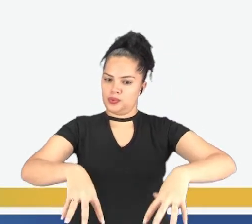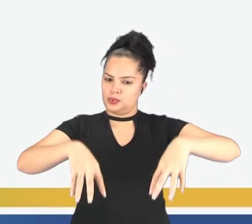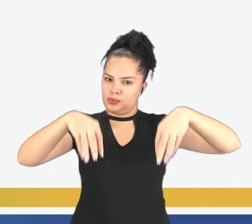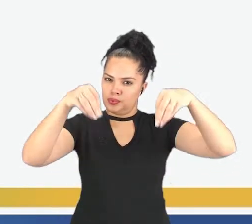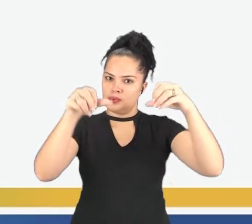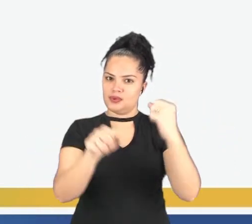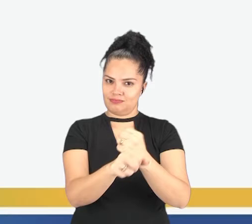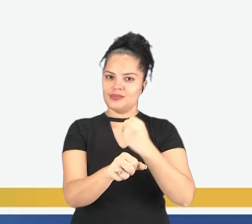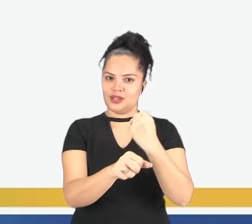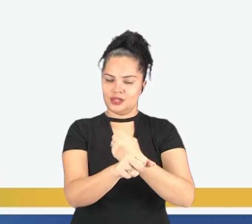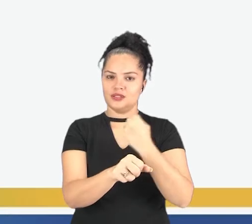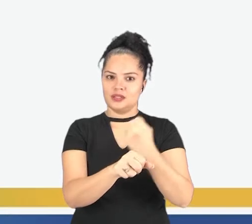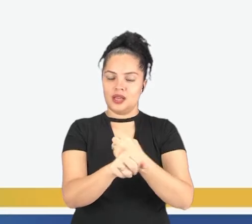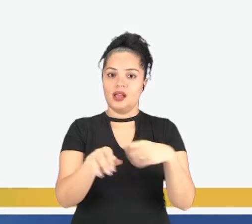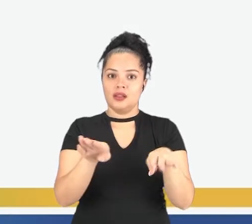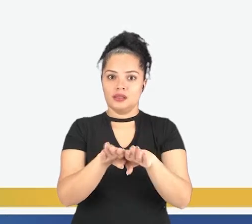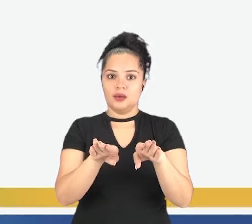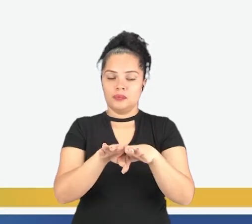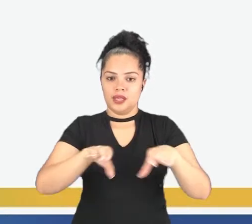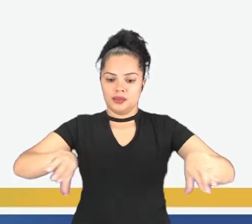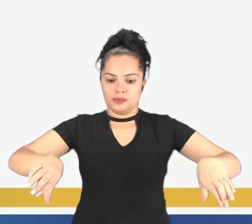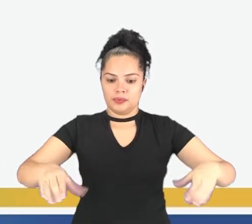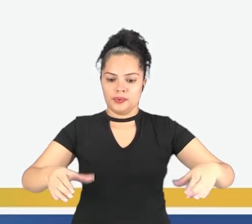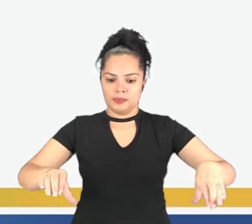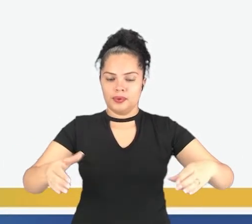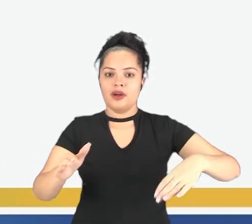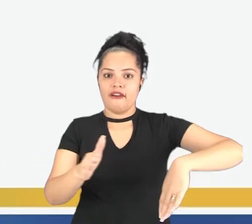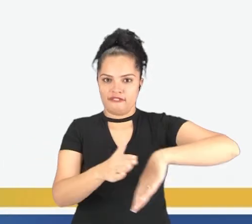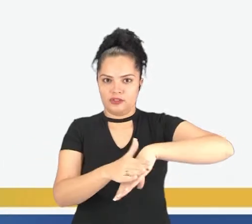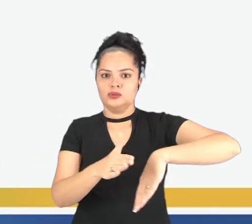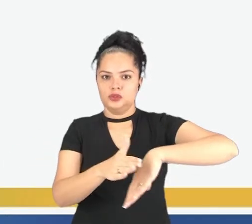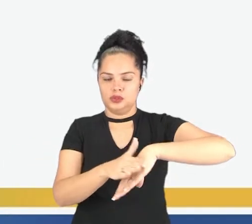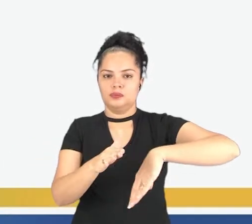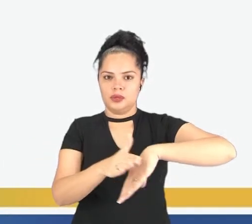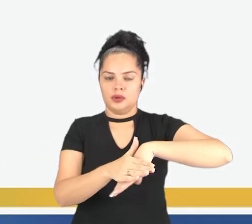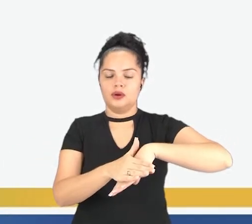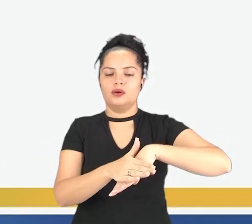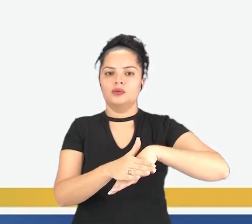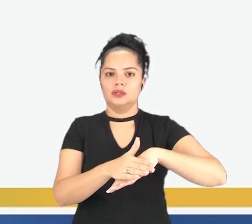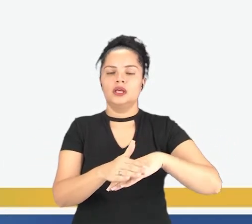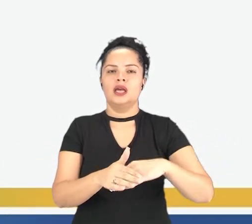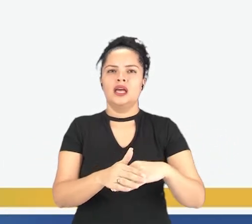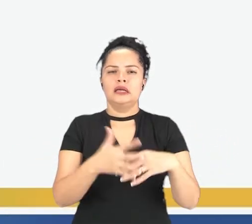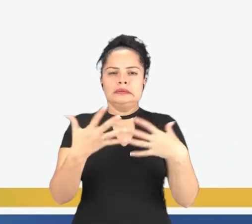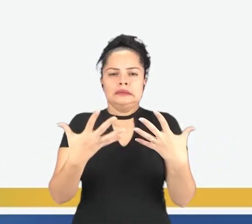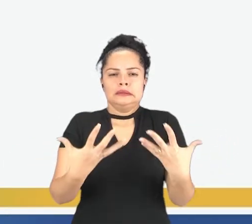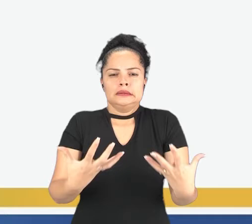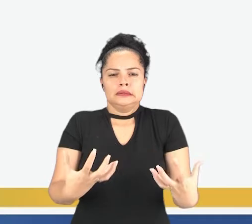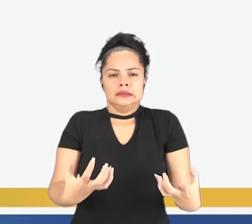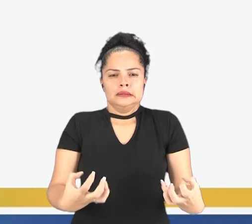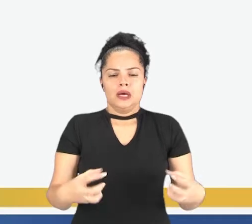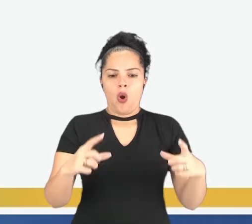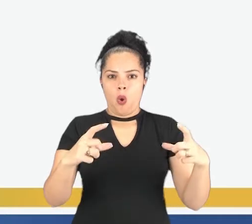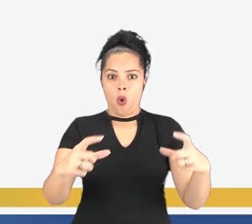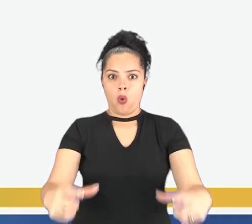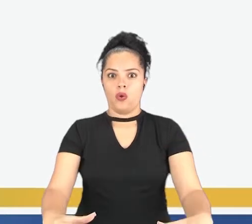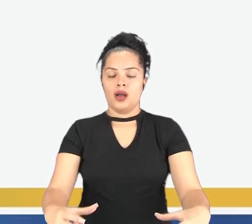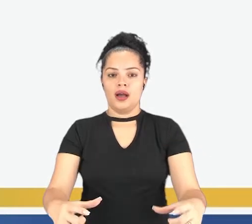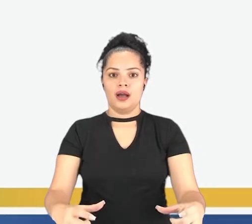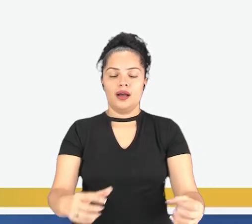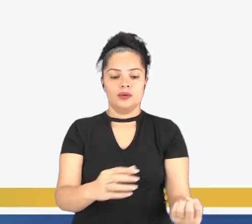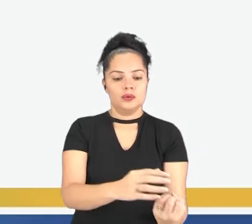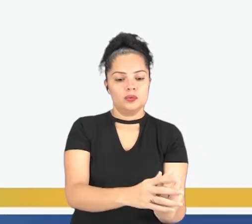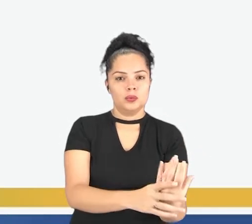dos guerreiros e a quadra de jogo de pelota. Na aridez da região, seu florescimento só foi